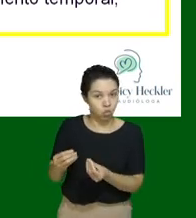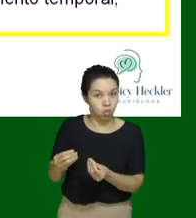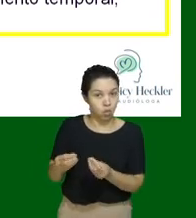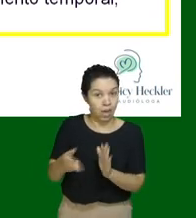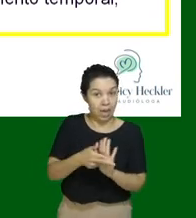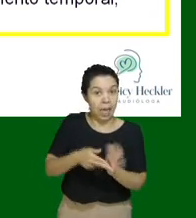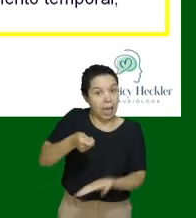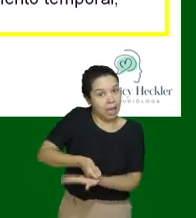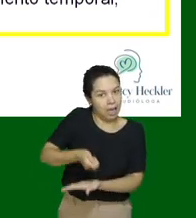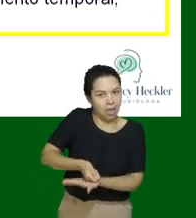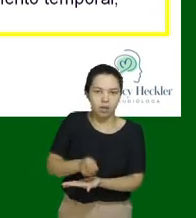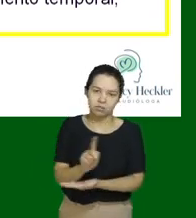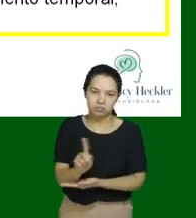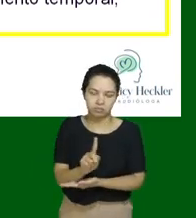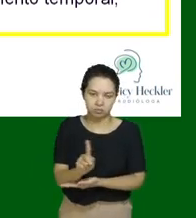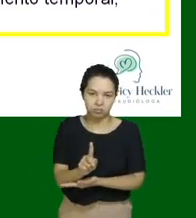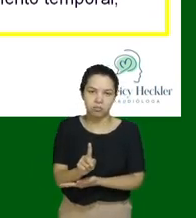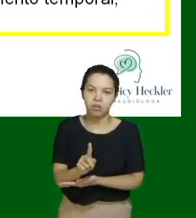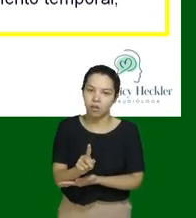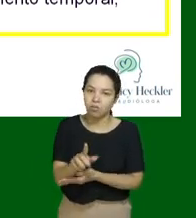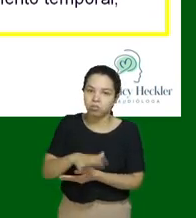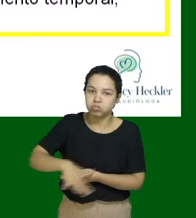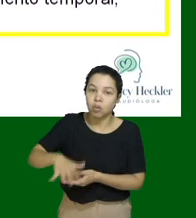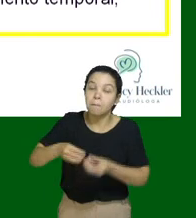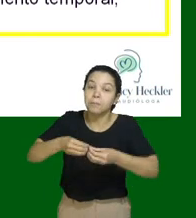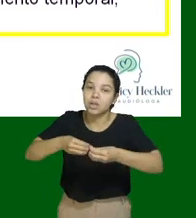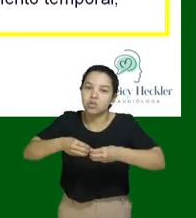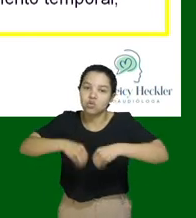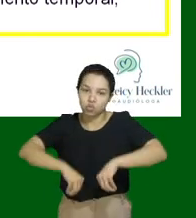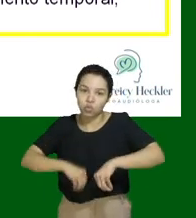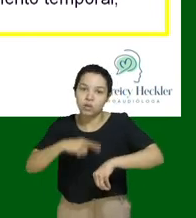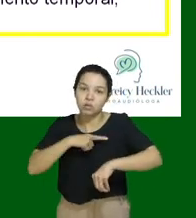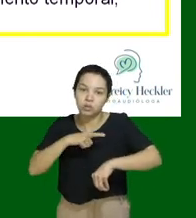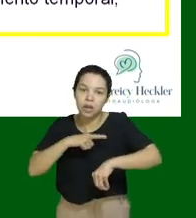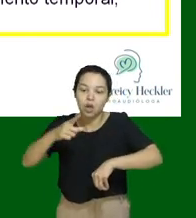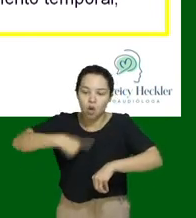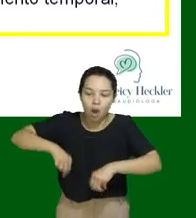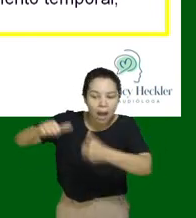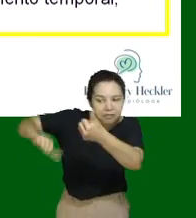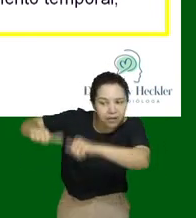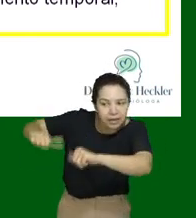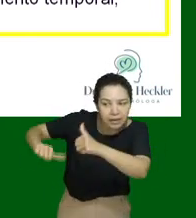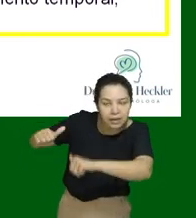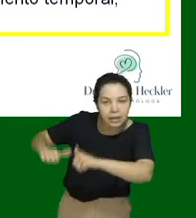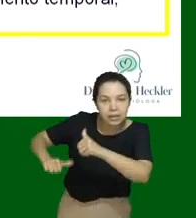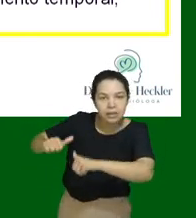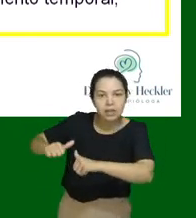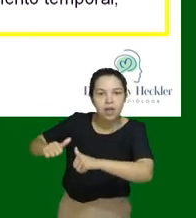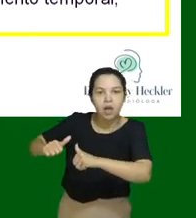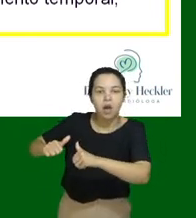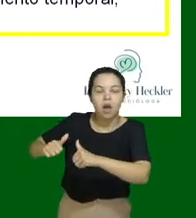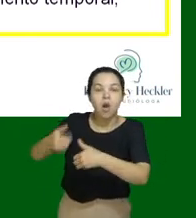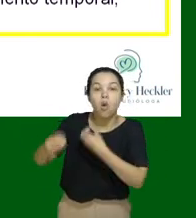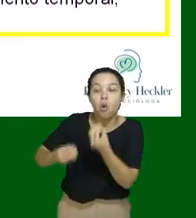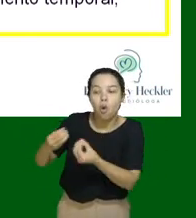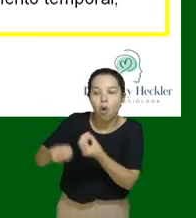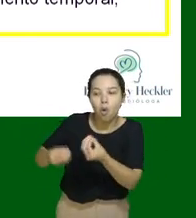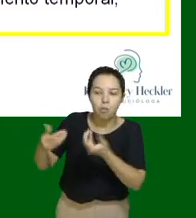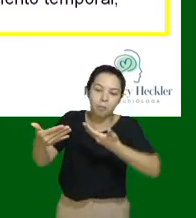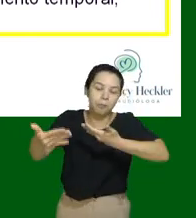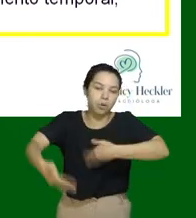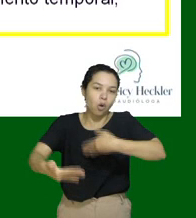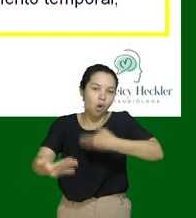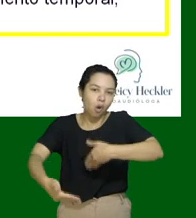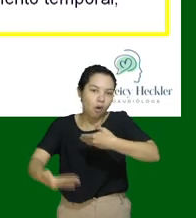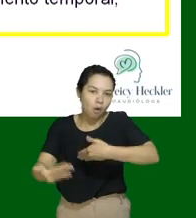em geral, há maior prejuízo, quando a gente avalia o processamento, nos testes que nos mostram